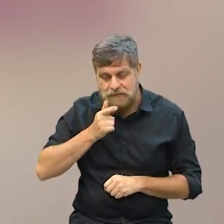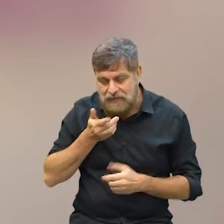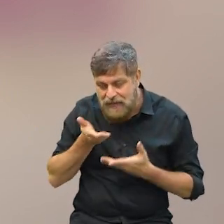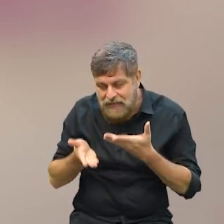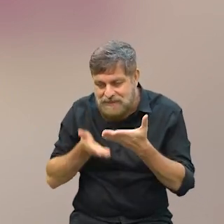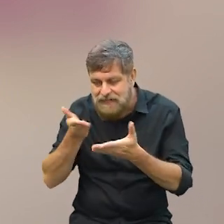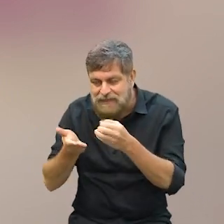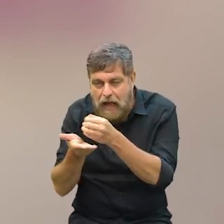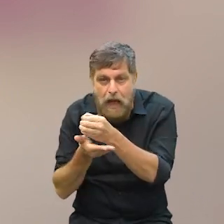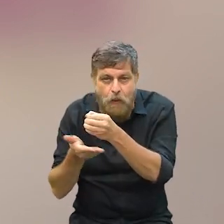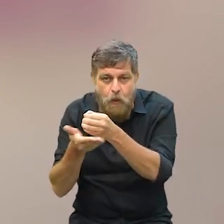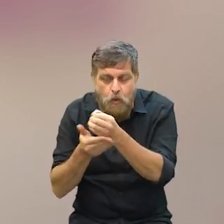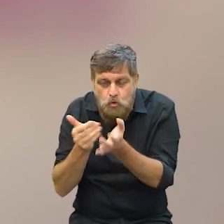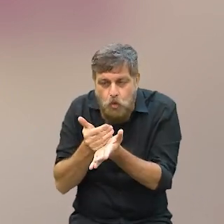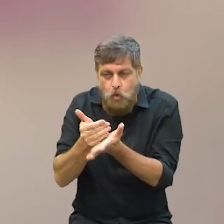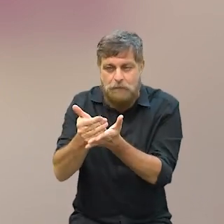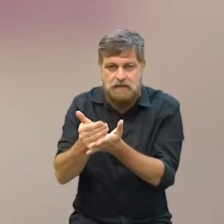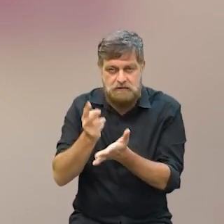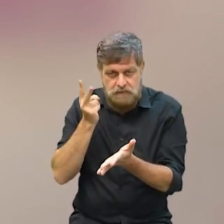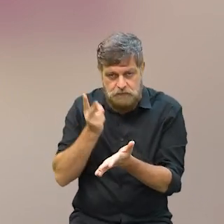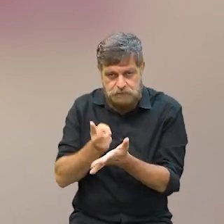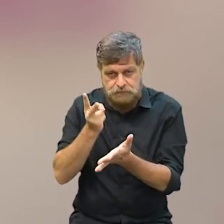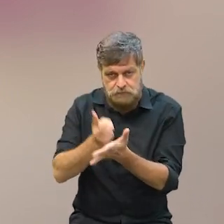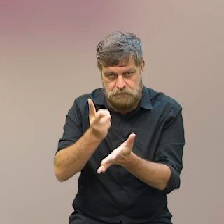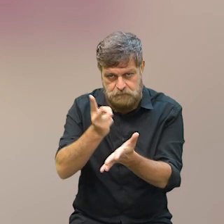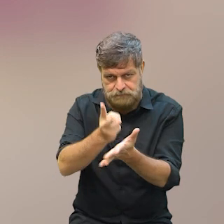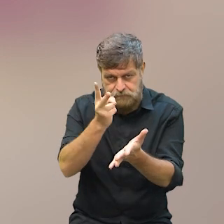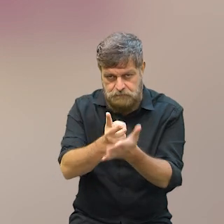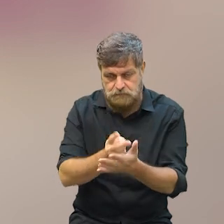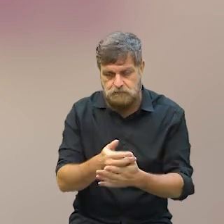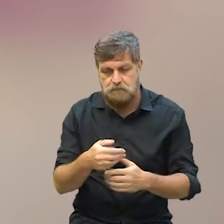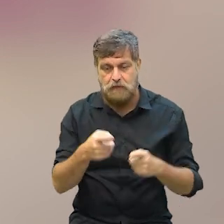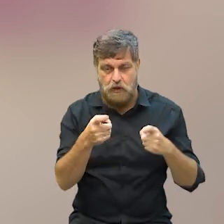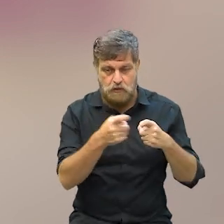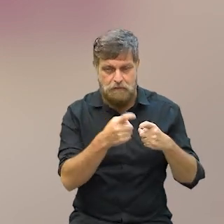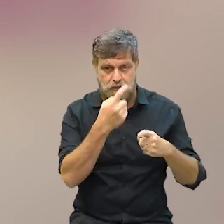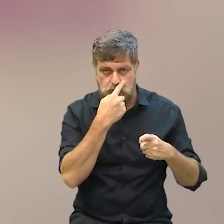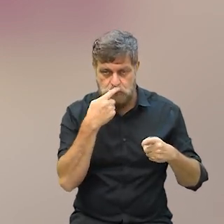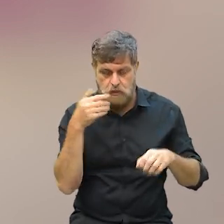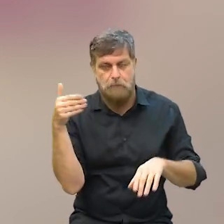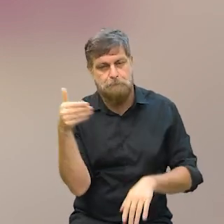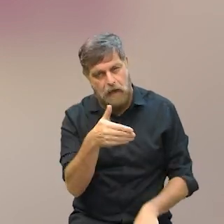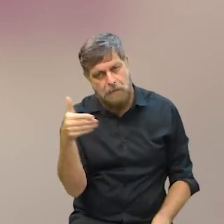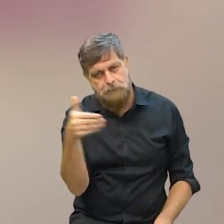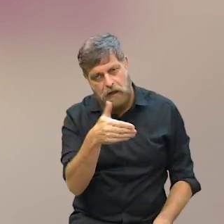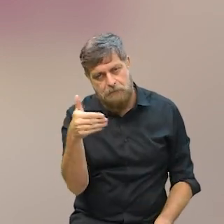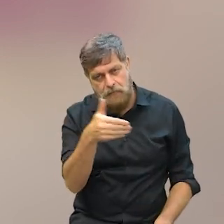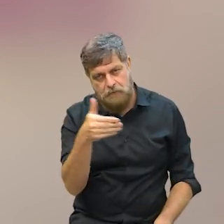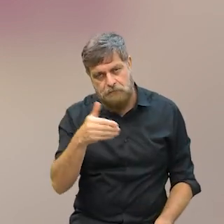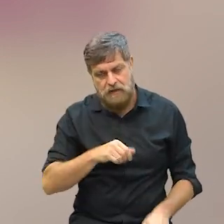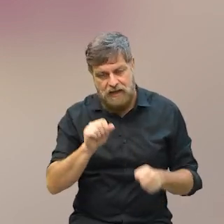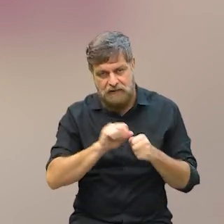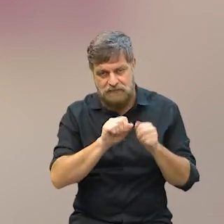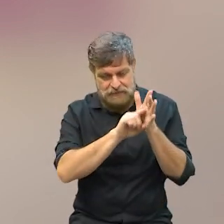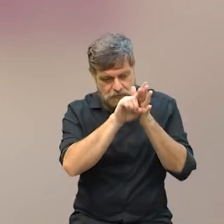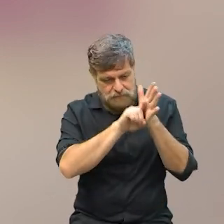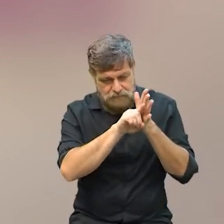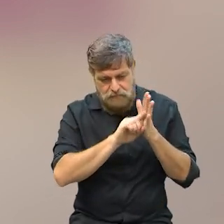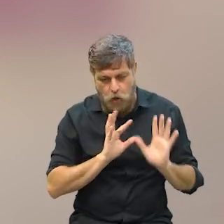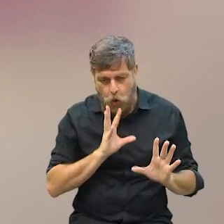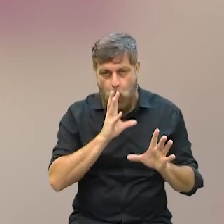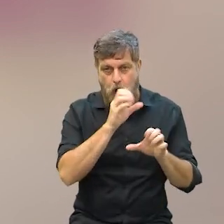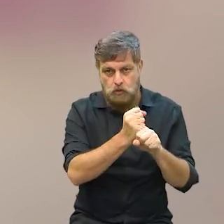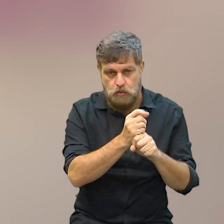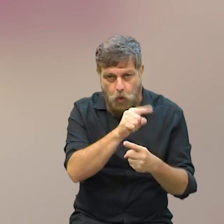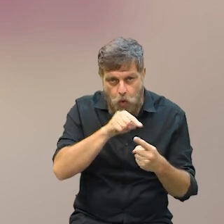tratar precocemente. Então, sempre vão regularmente ao oftalmologista e façam todos os exames